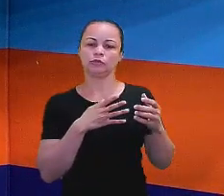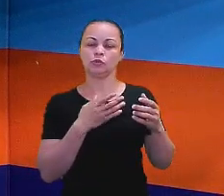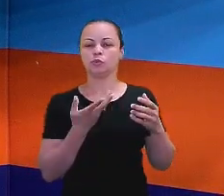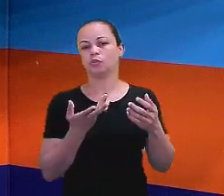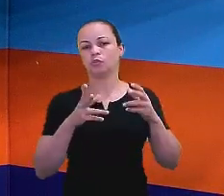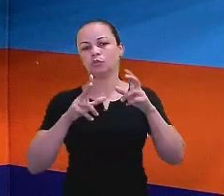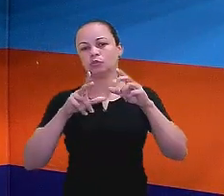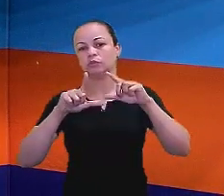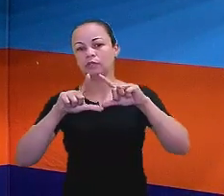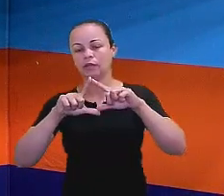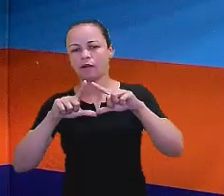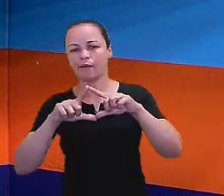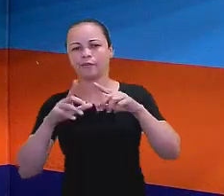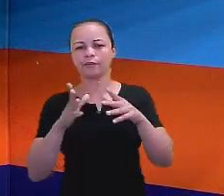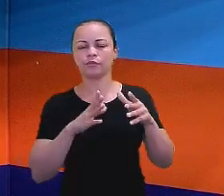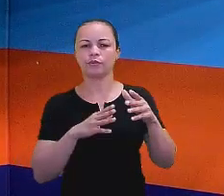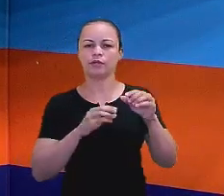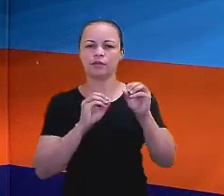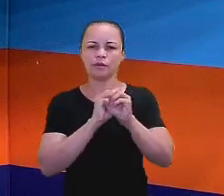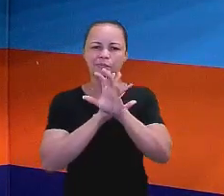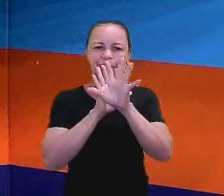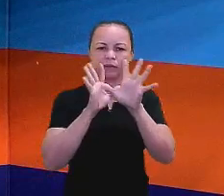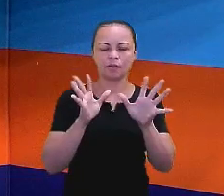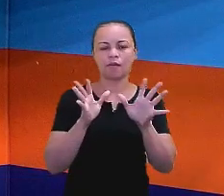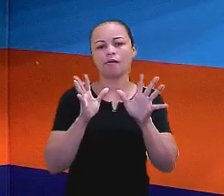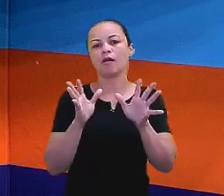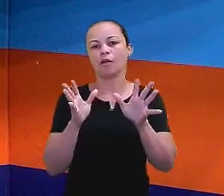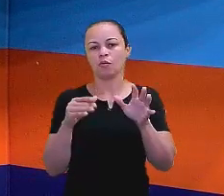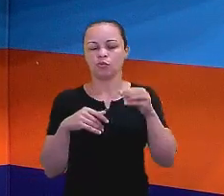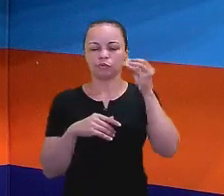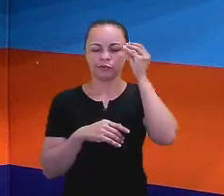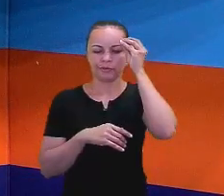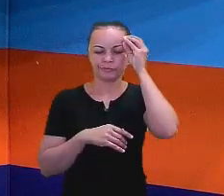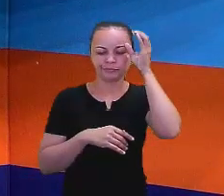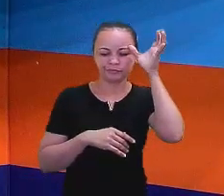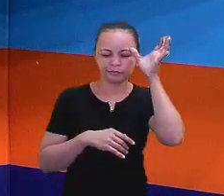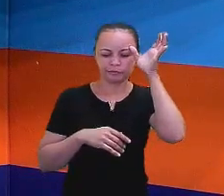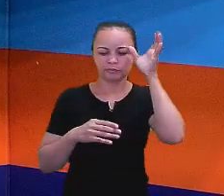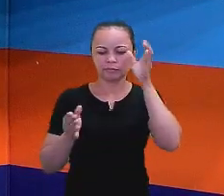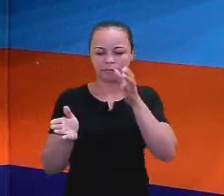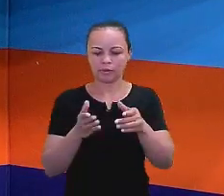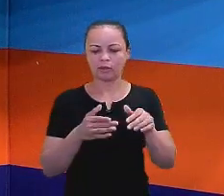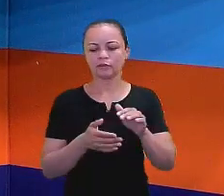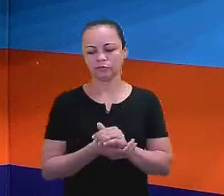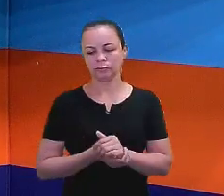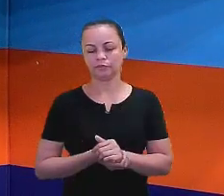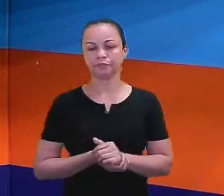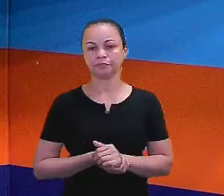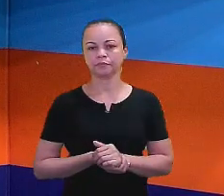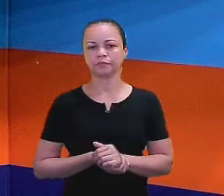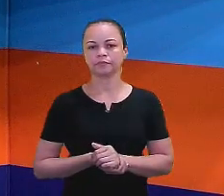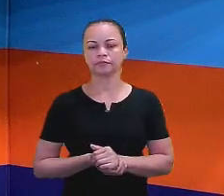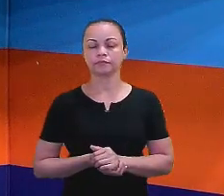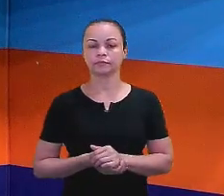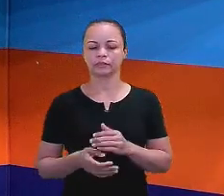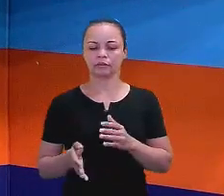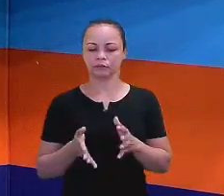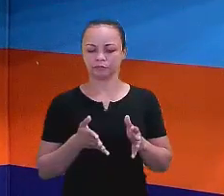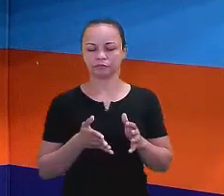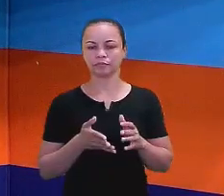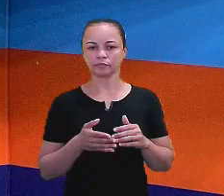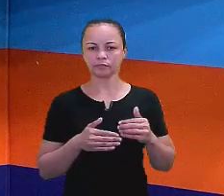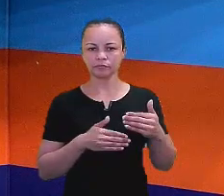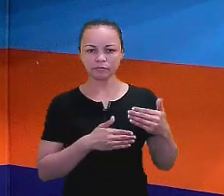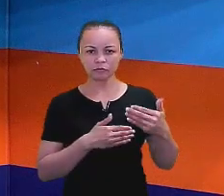esse conhecimento, trazendo aí a ideia da soma dos ângulos internos de um triângulo, tá? Então, vamos lá,